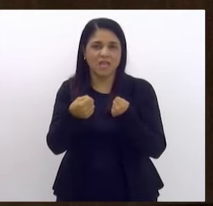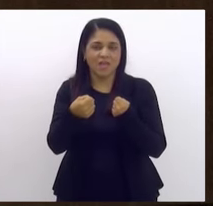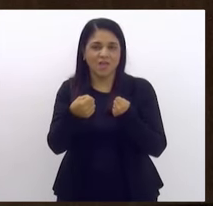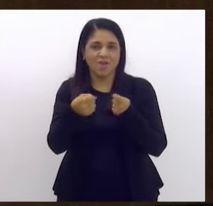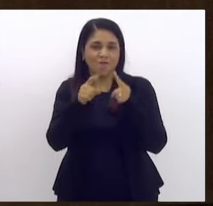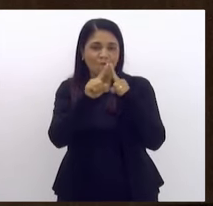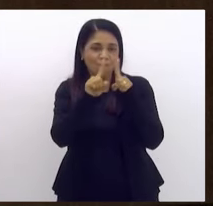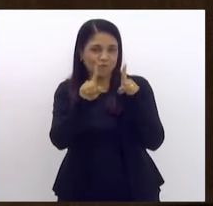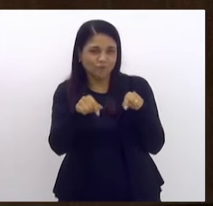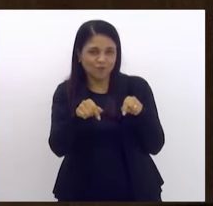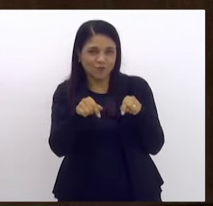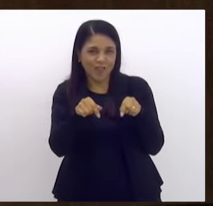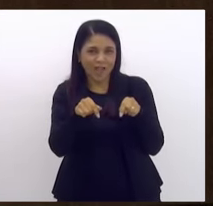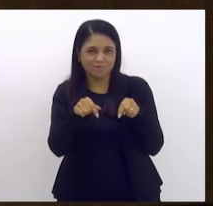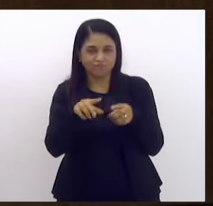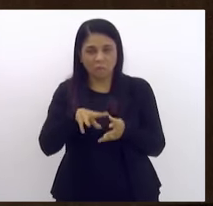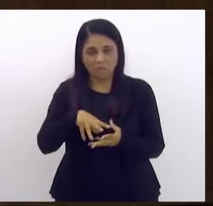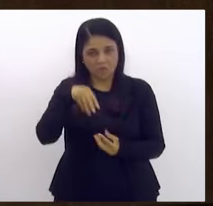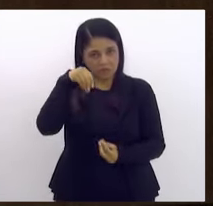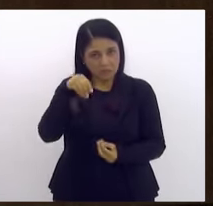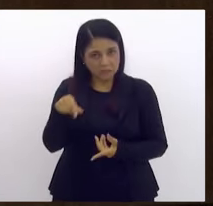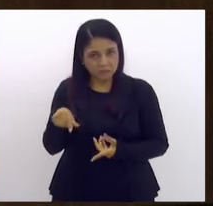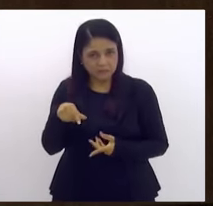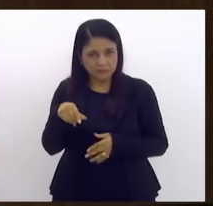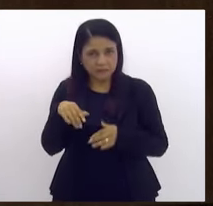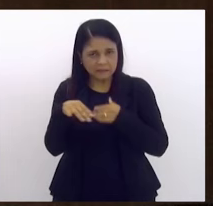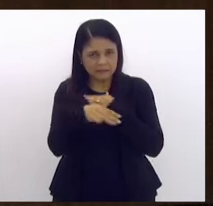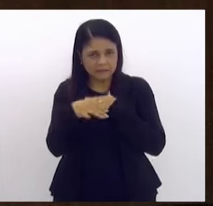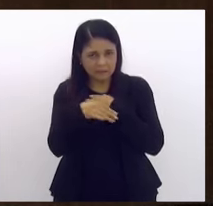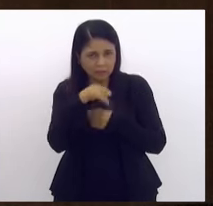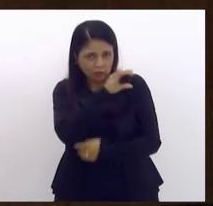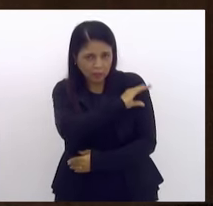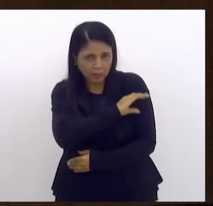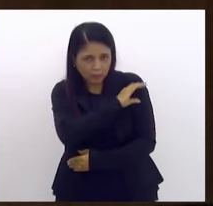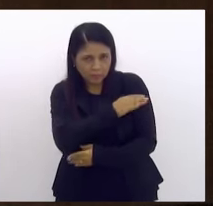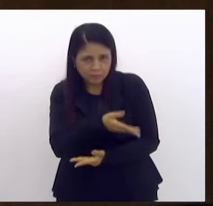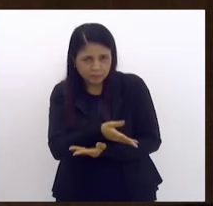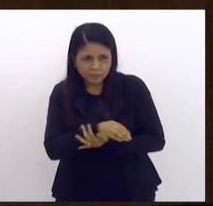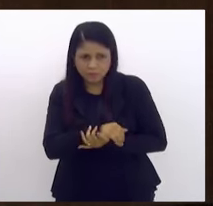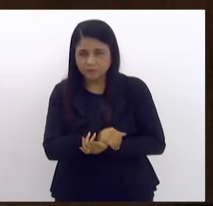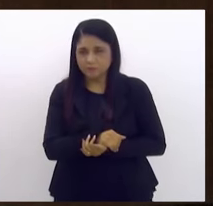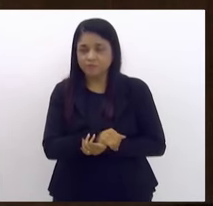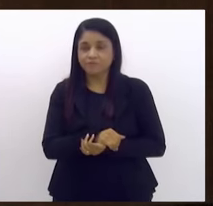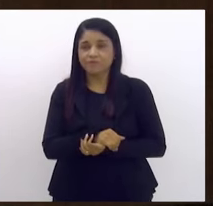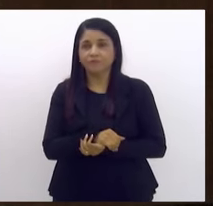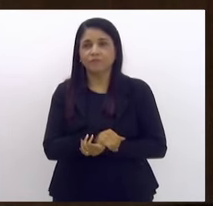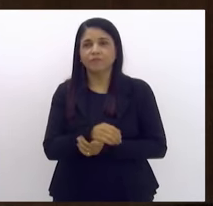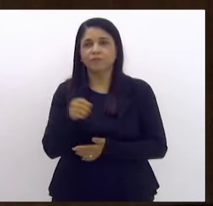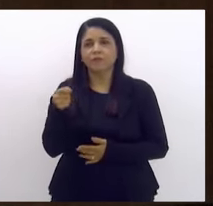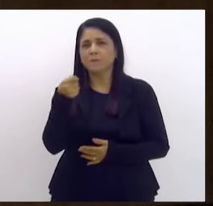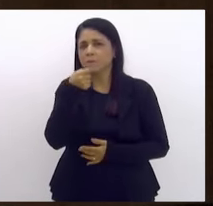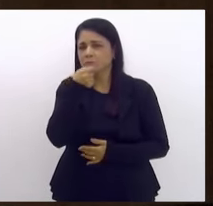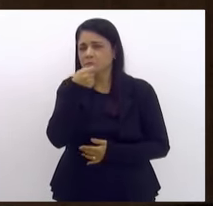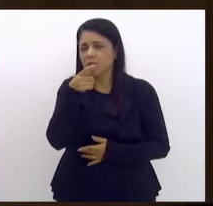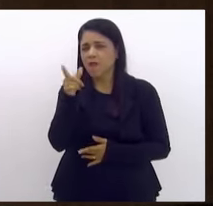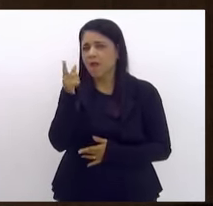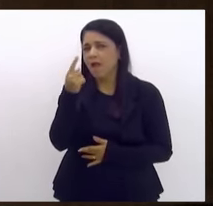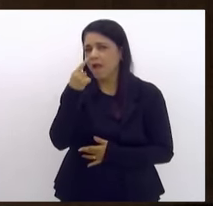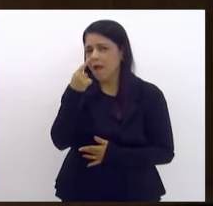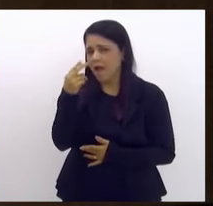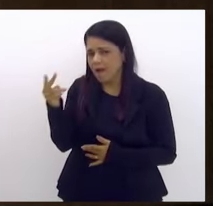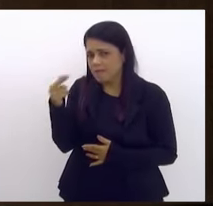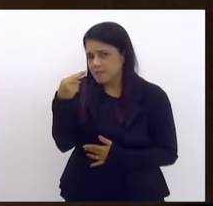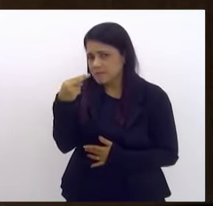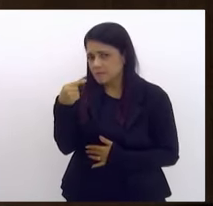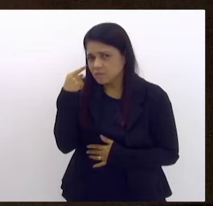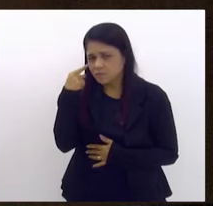fantasma na cidade de Campos. Eu peço atenção e peço que aumente o microfone, por favor. Só um minuto, presidente.